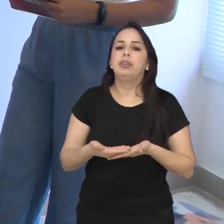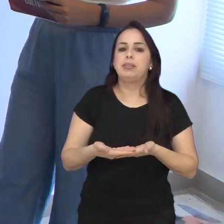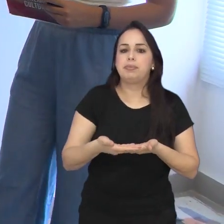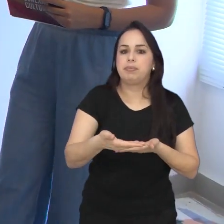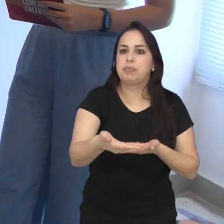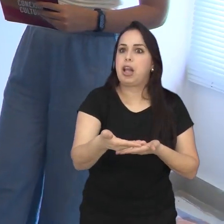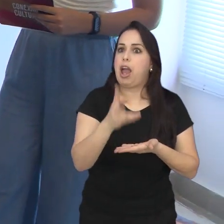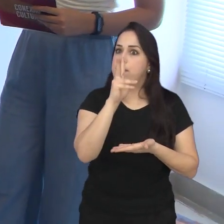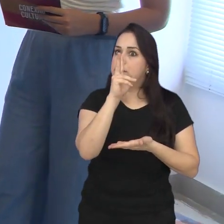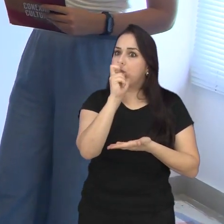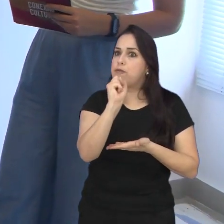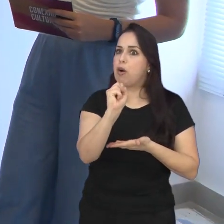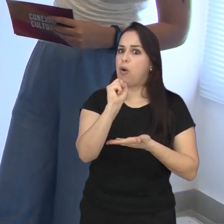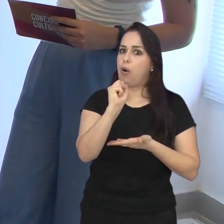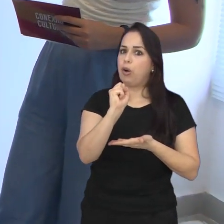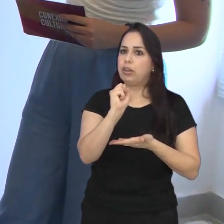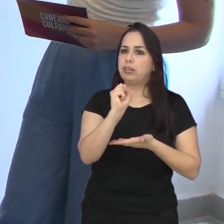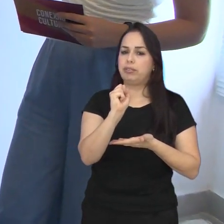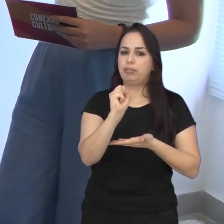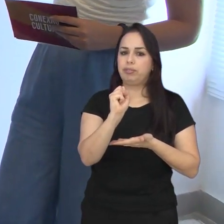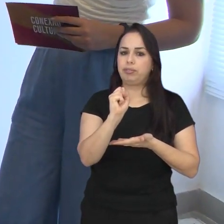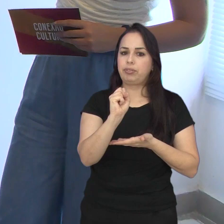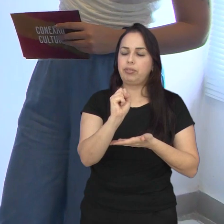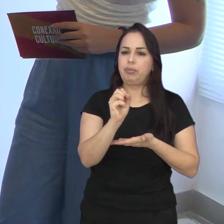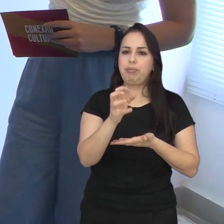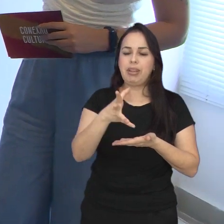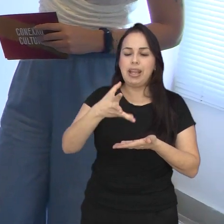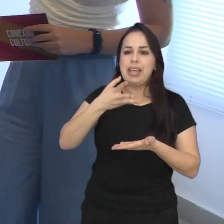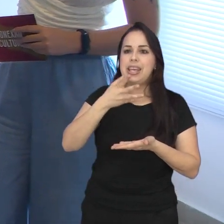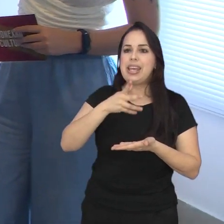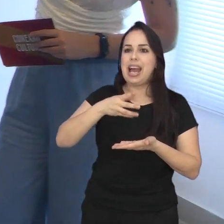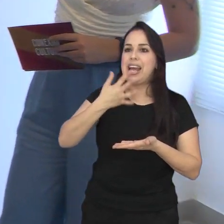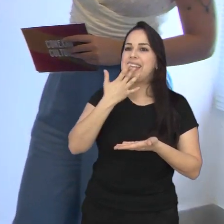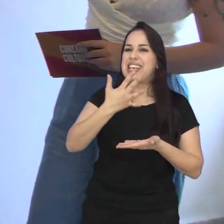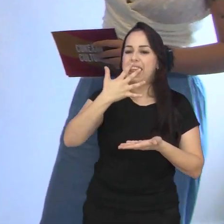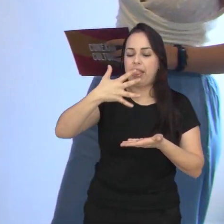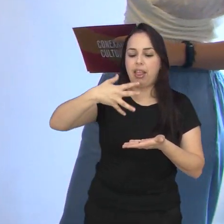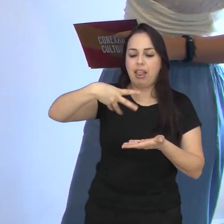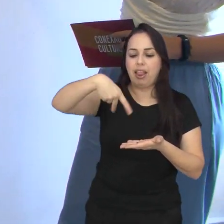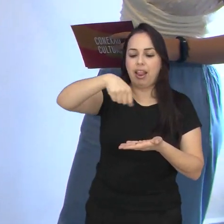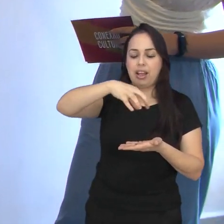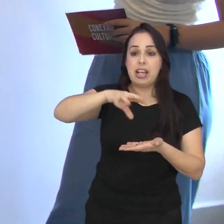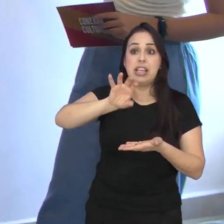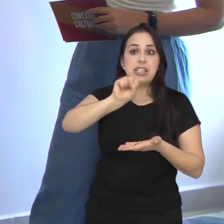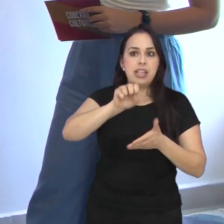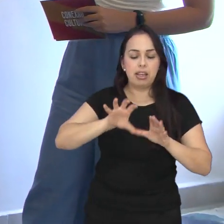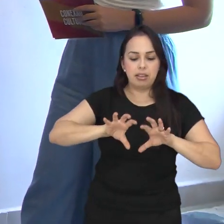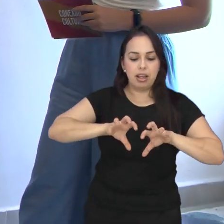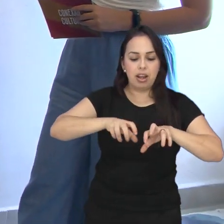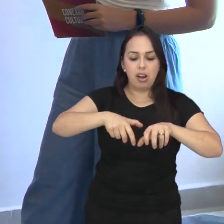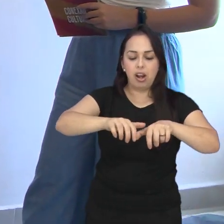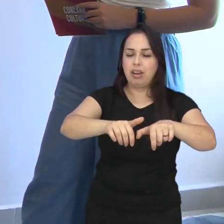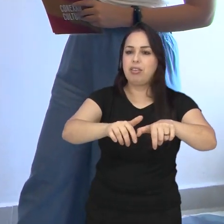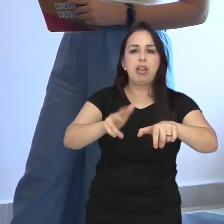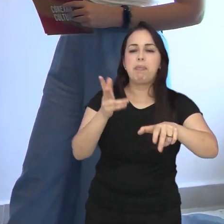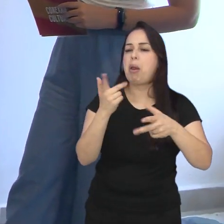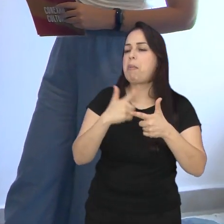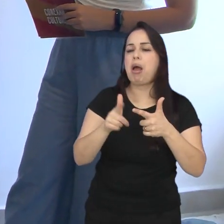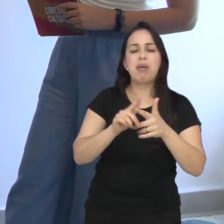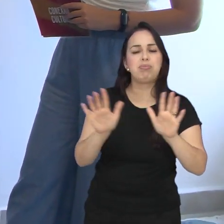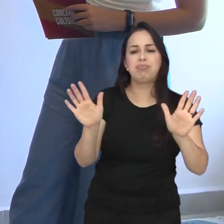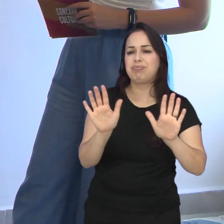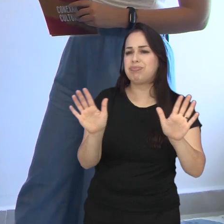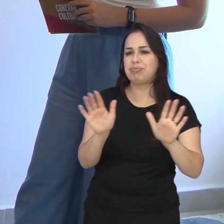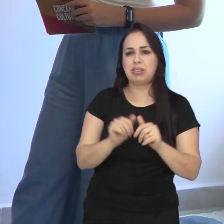de parede, é uma tela muito resistente, né? E como ela é muito dissolvida, então se eu enrolar, eu não vou danificar o